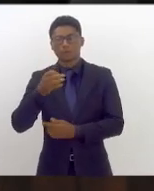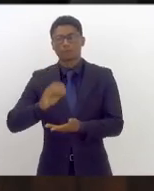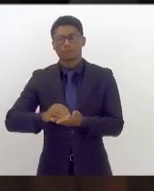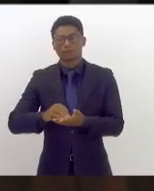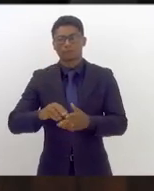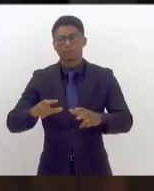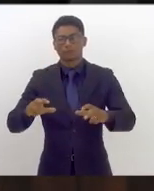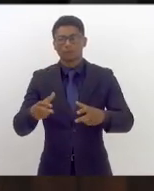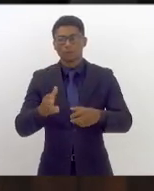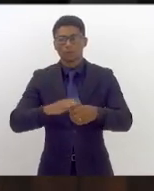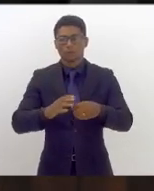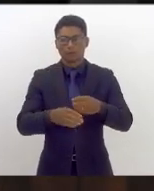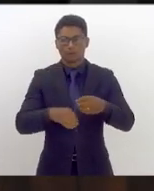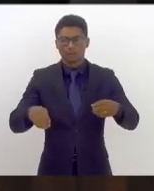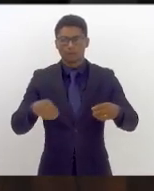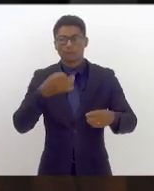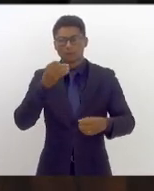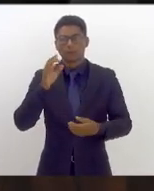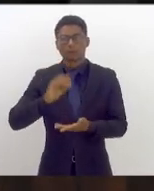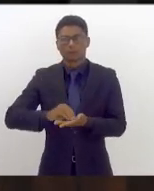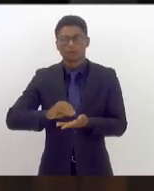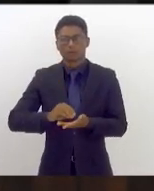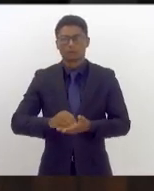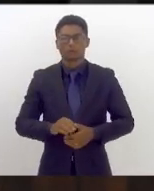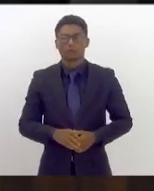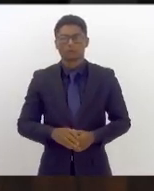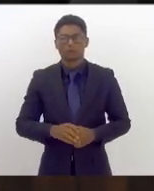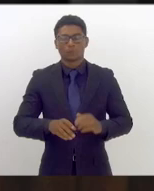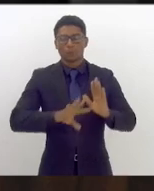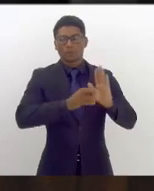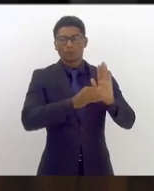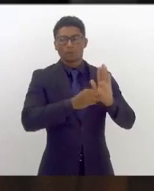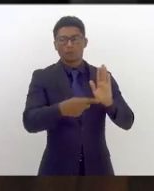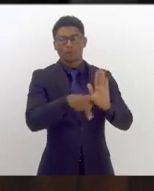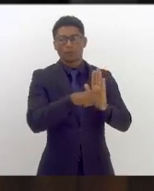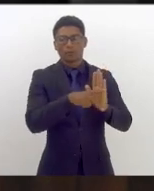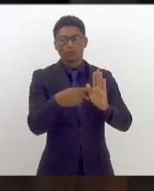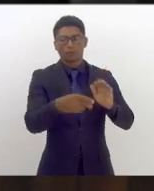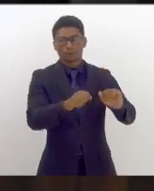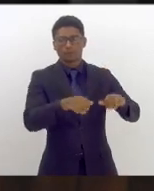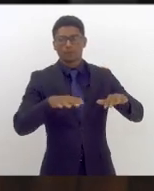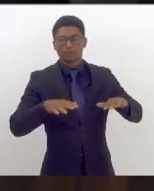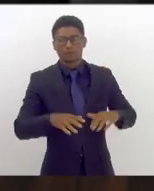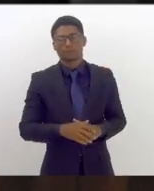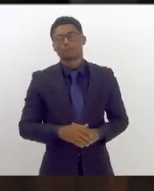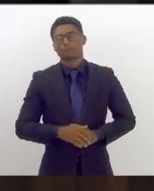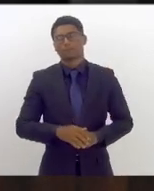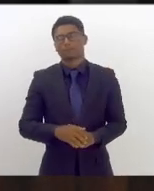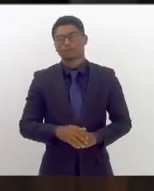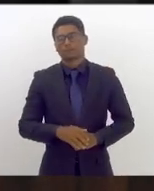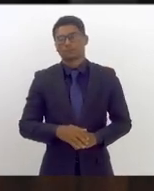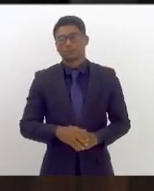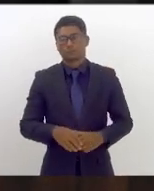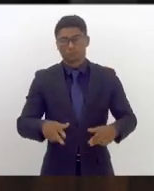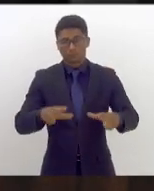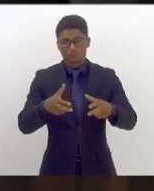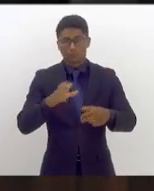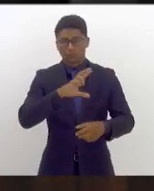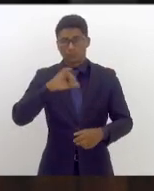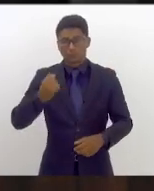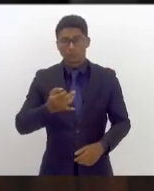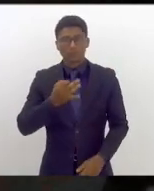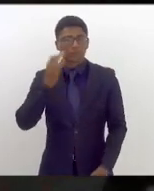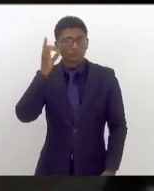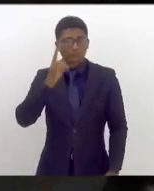ambiental assuntos municipais e orçamento sobre as emendas de plenário pela comissão de condição e justiça Deputado Rodrigo